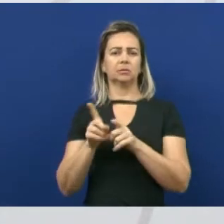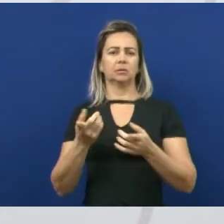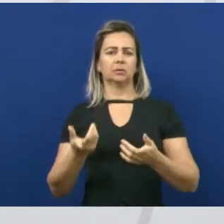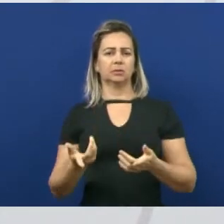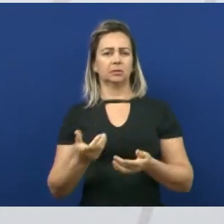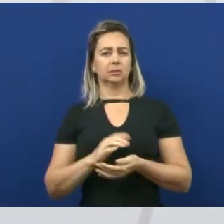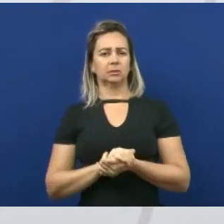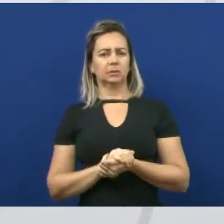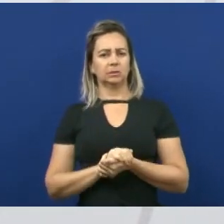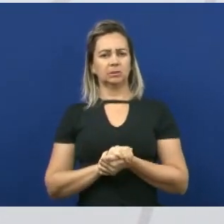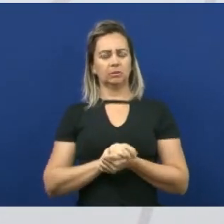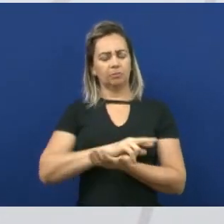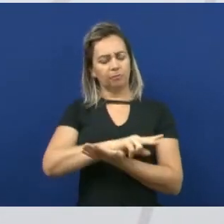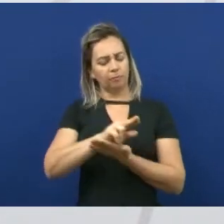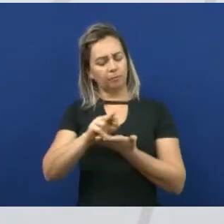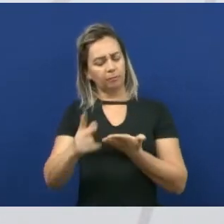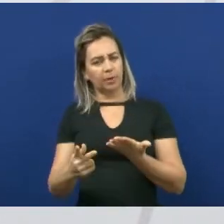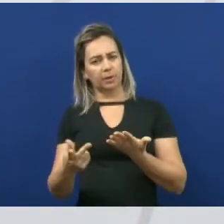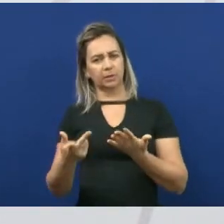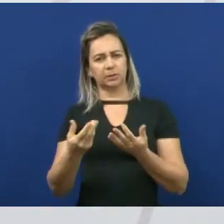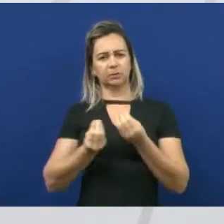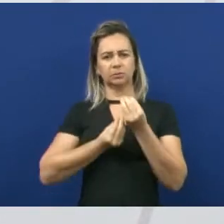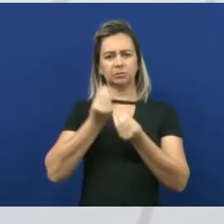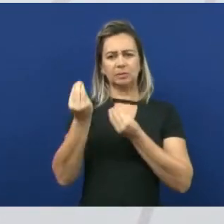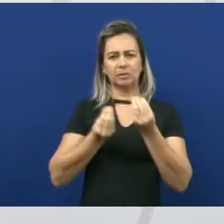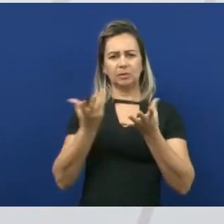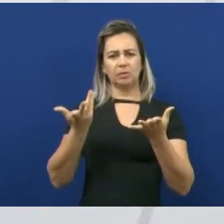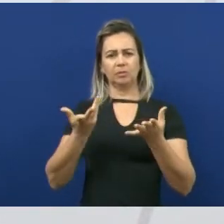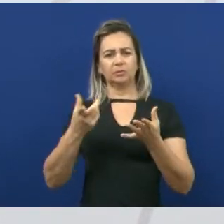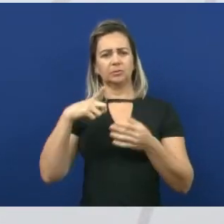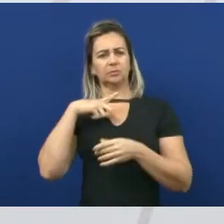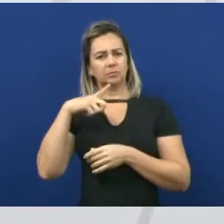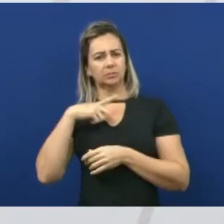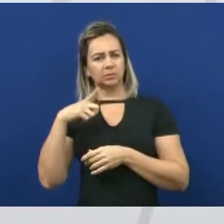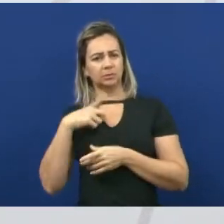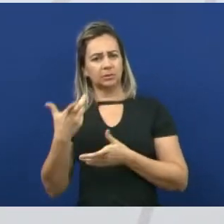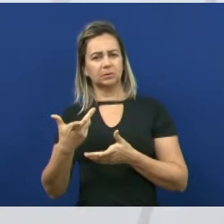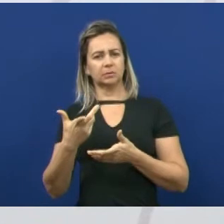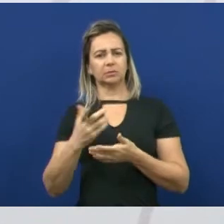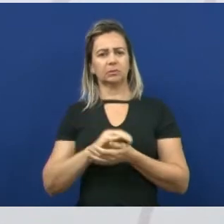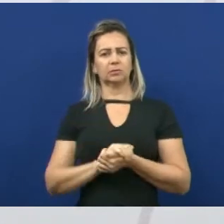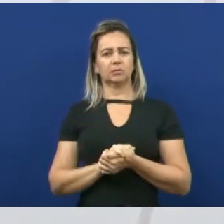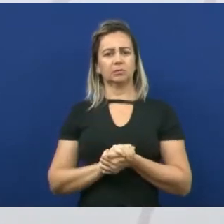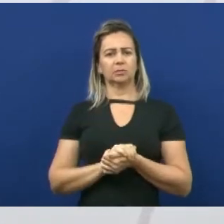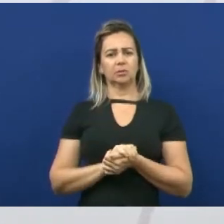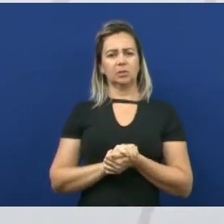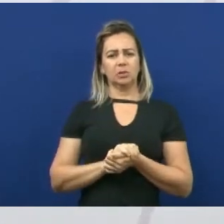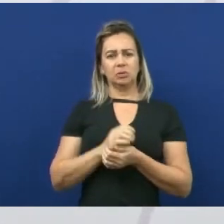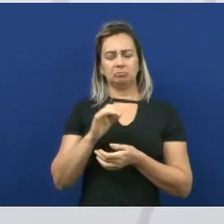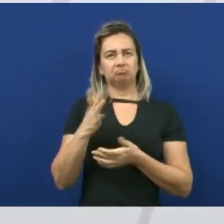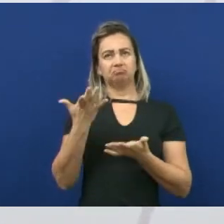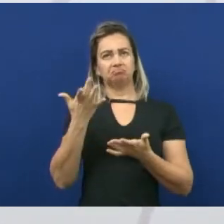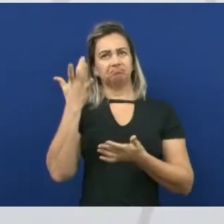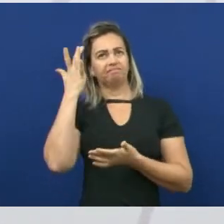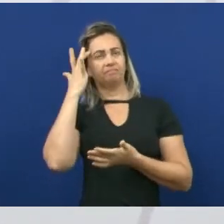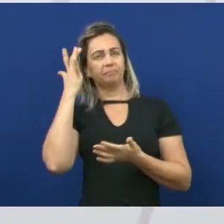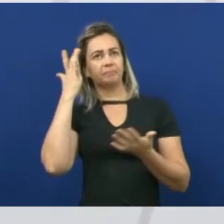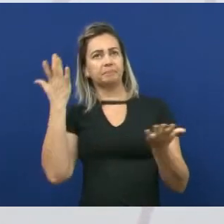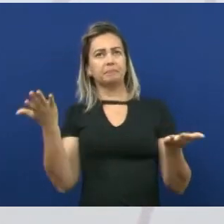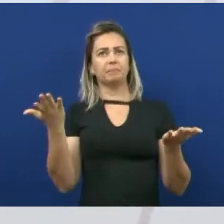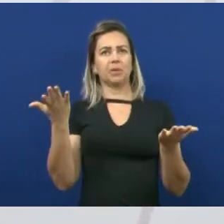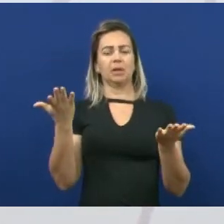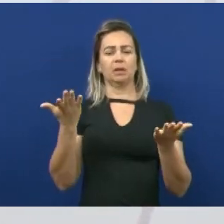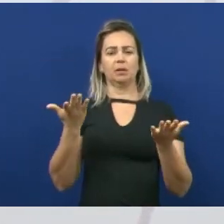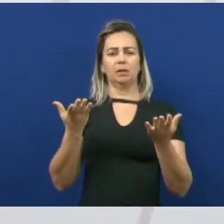reproduzidas em larga escala, não para nos proporcionar deleite, que seria a